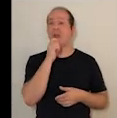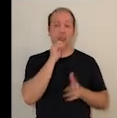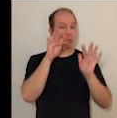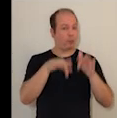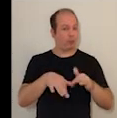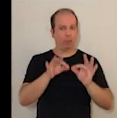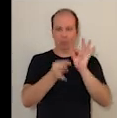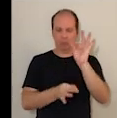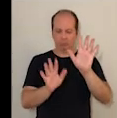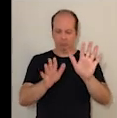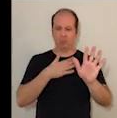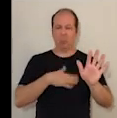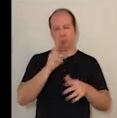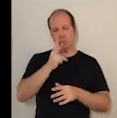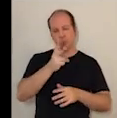Eu não terminei.